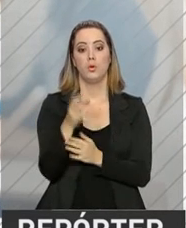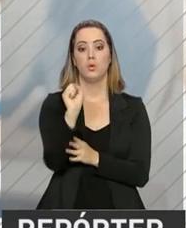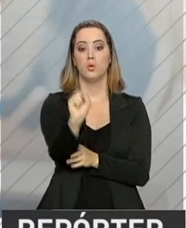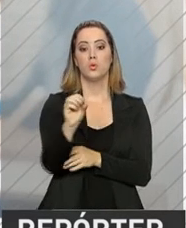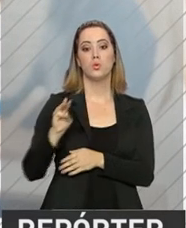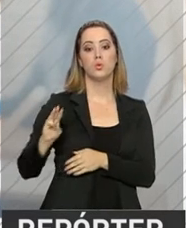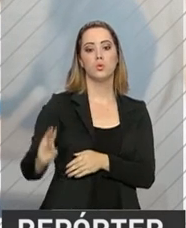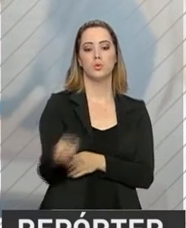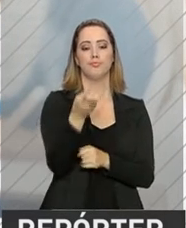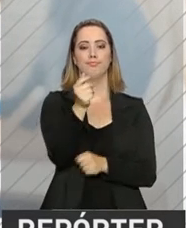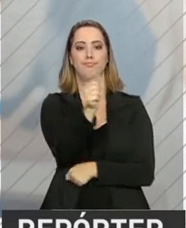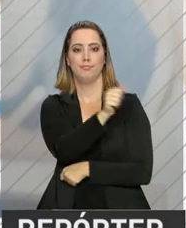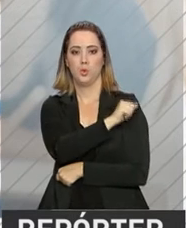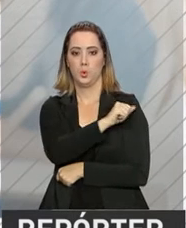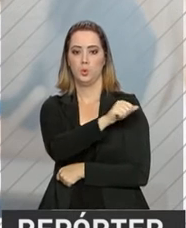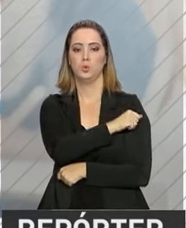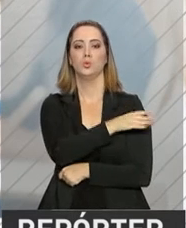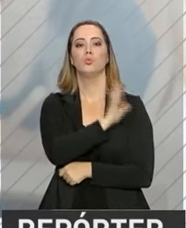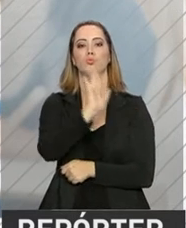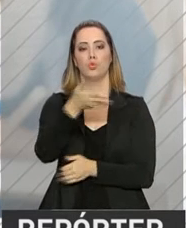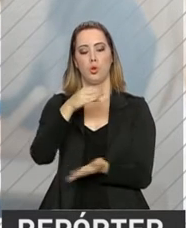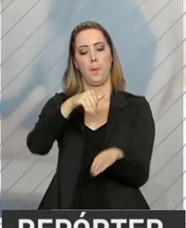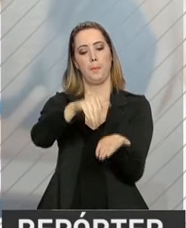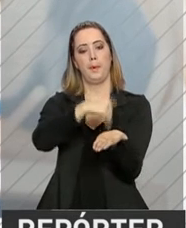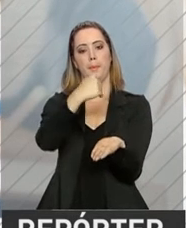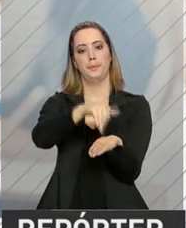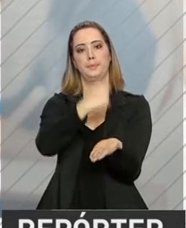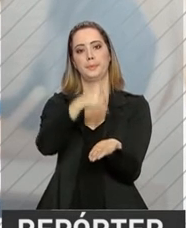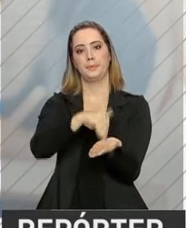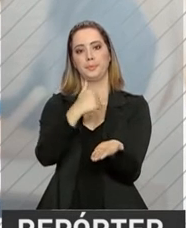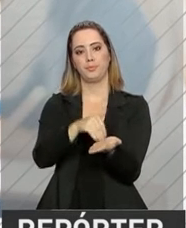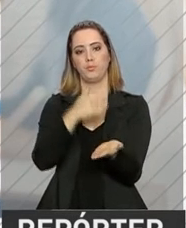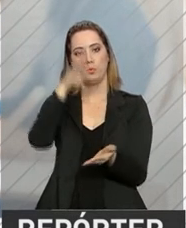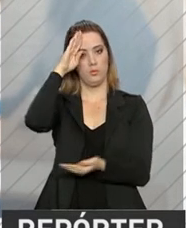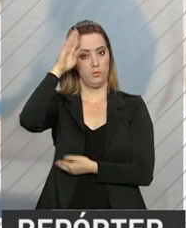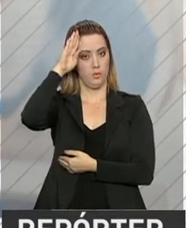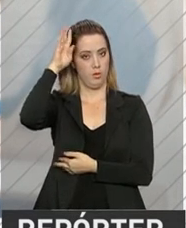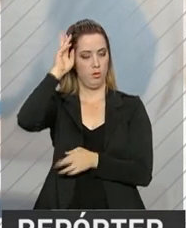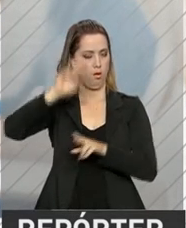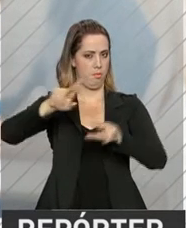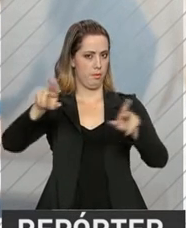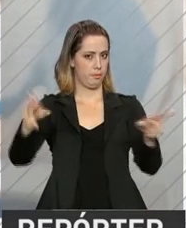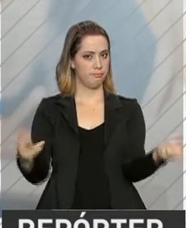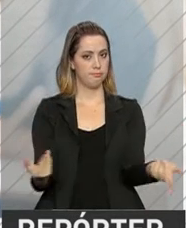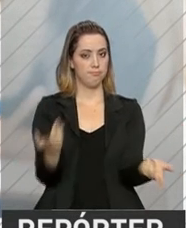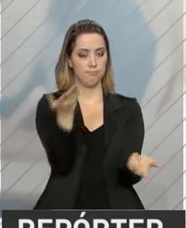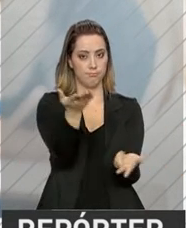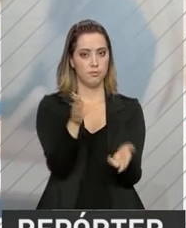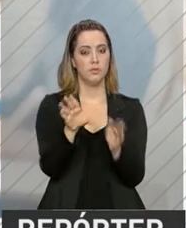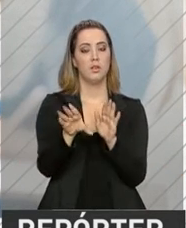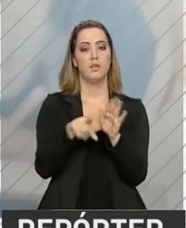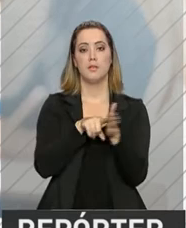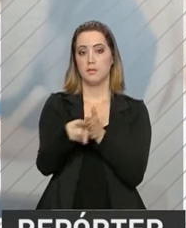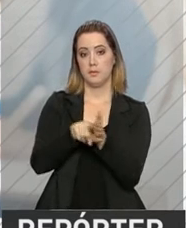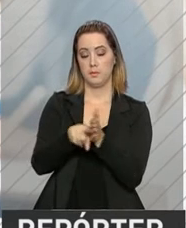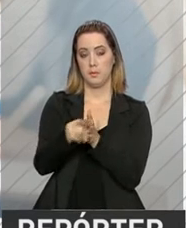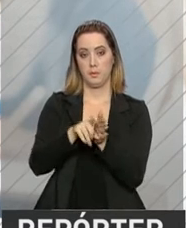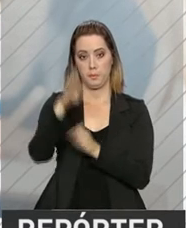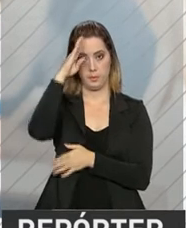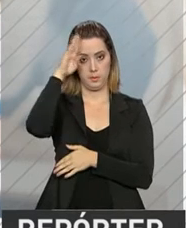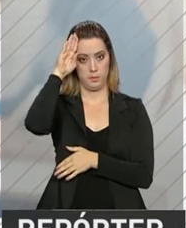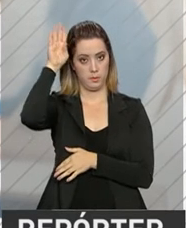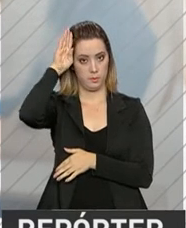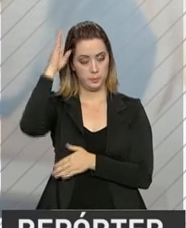8 milhões de estudantes estão matriculados em cursos de graduação de acordo com o censo da educação superior de